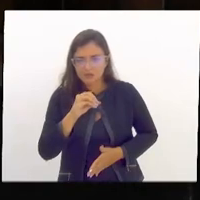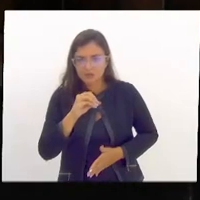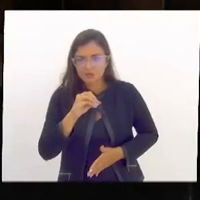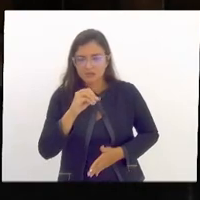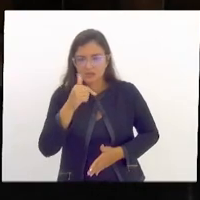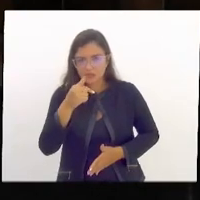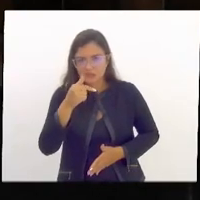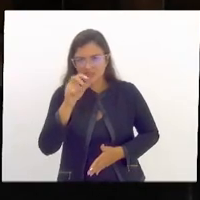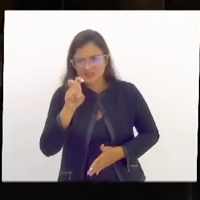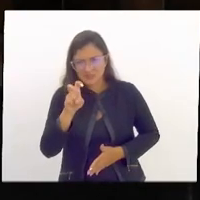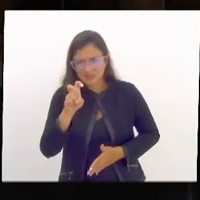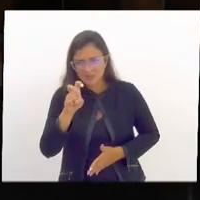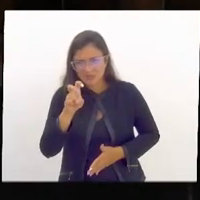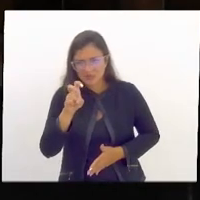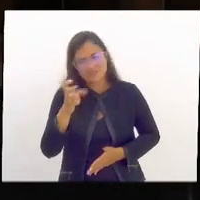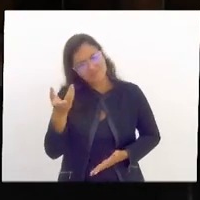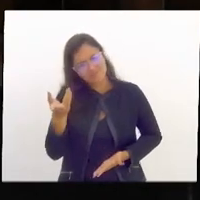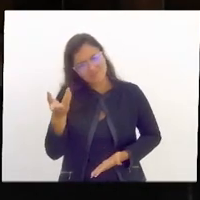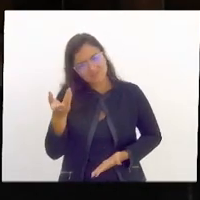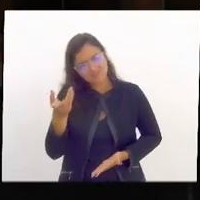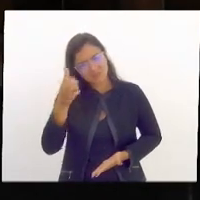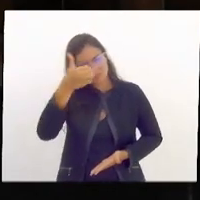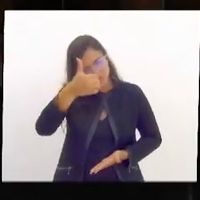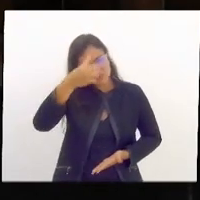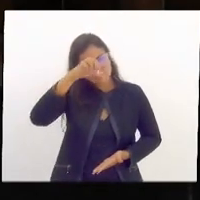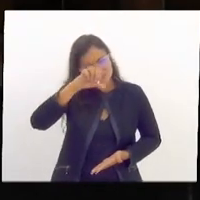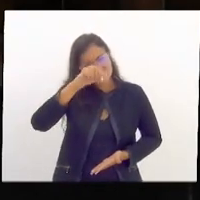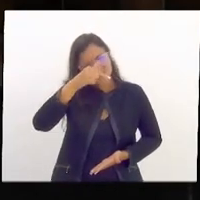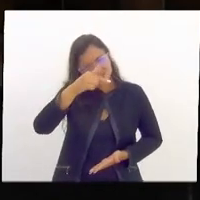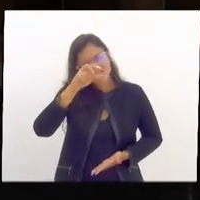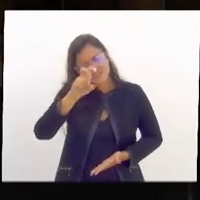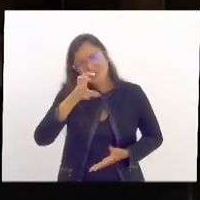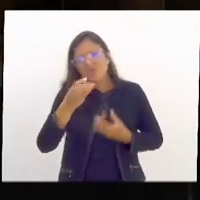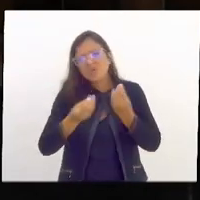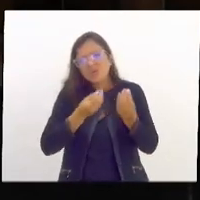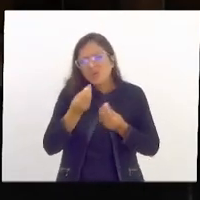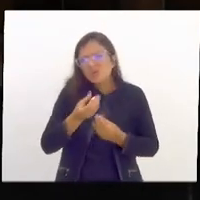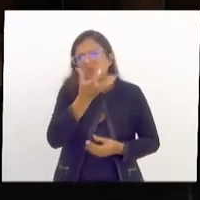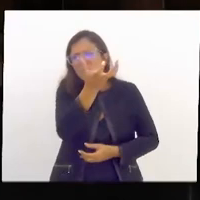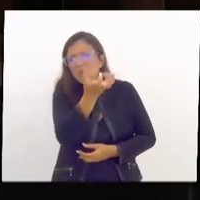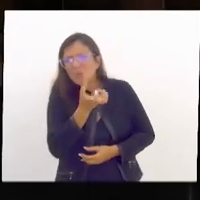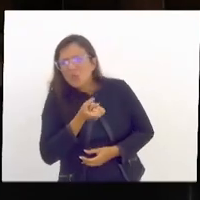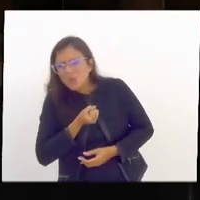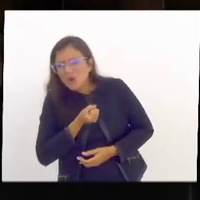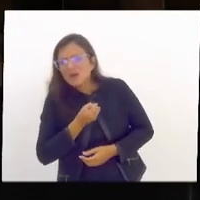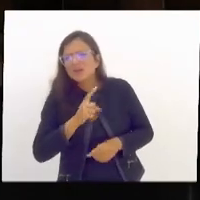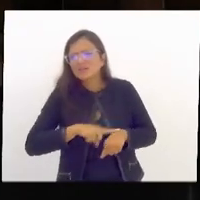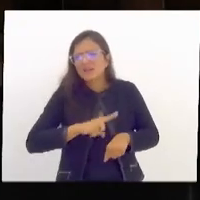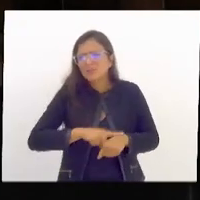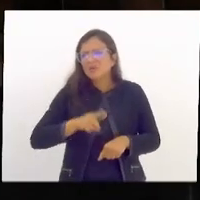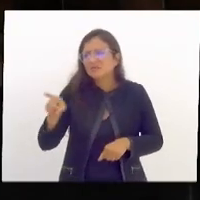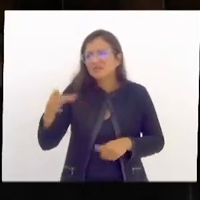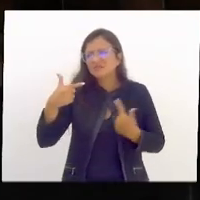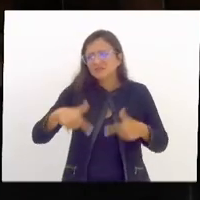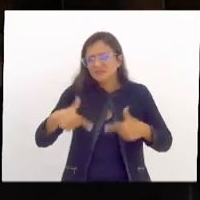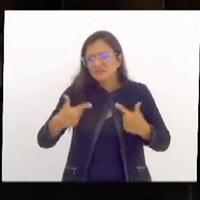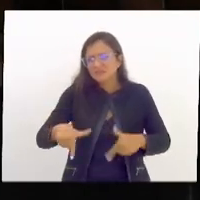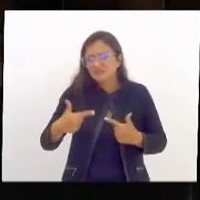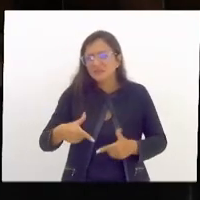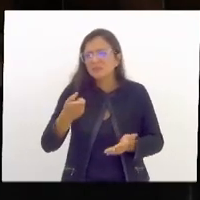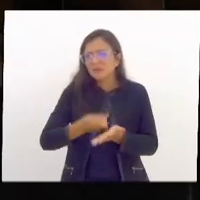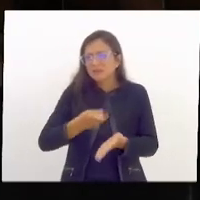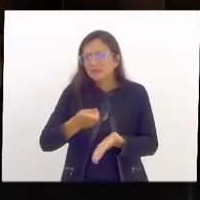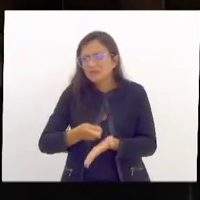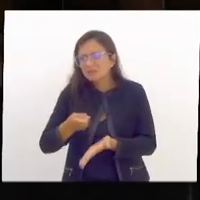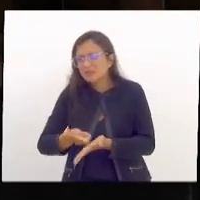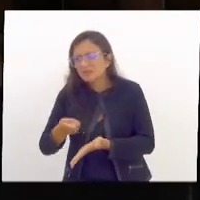de 1975. Ou seja, como assim esse resgate, como tempo de contribuição, plano de previdenciário para fins